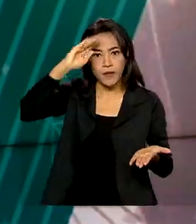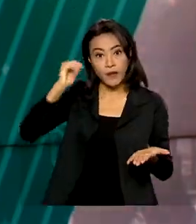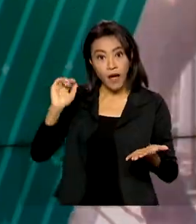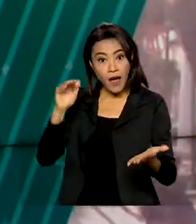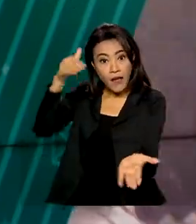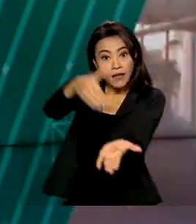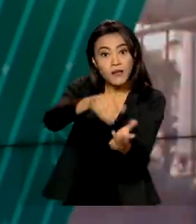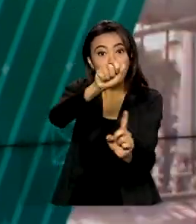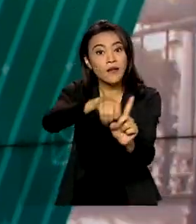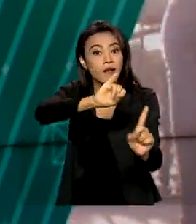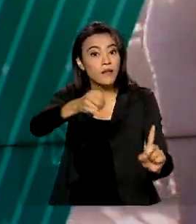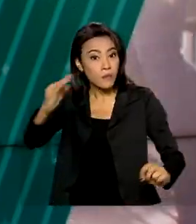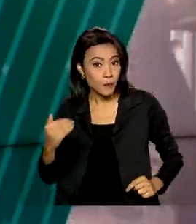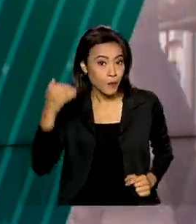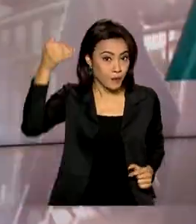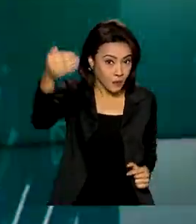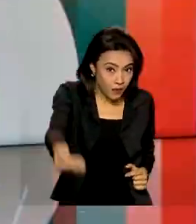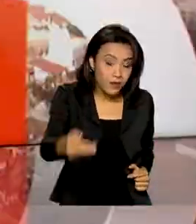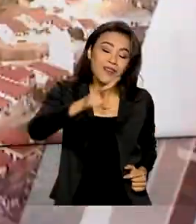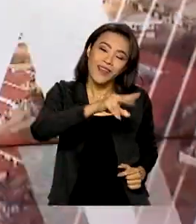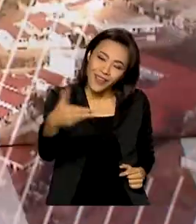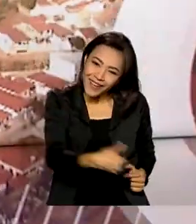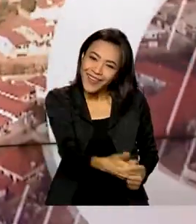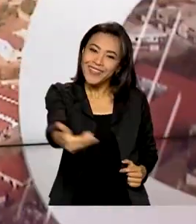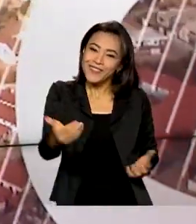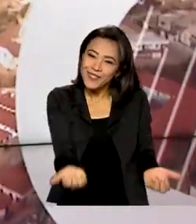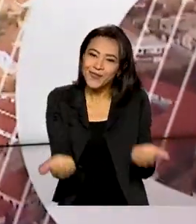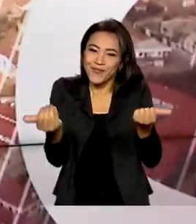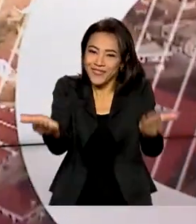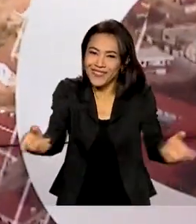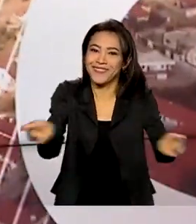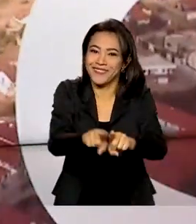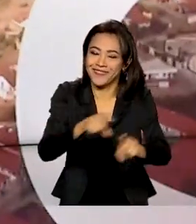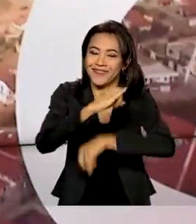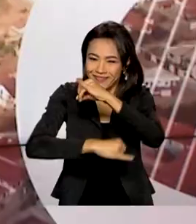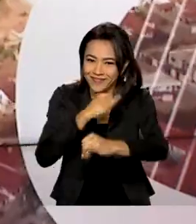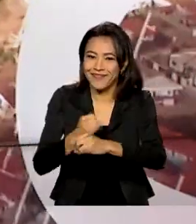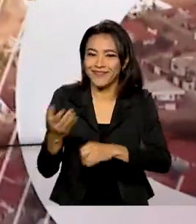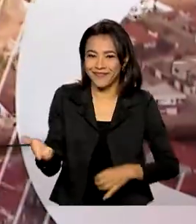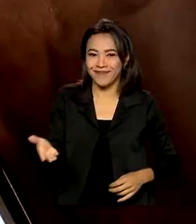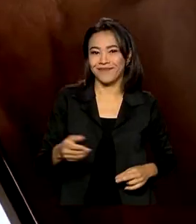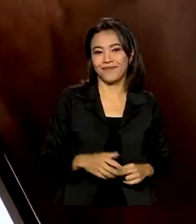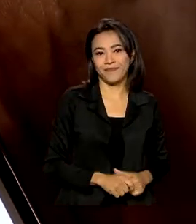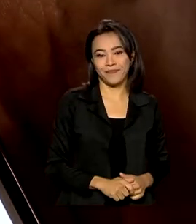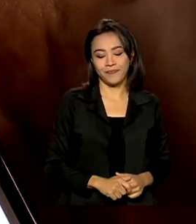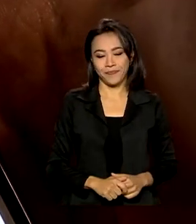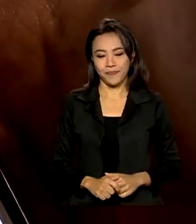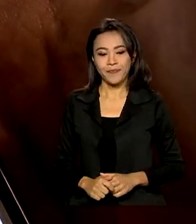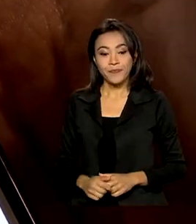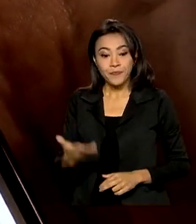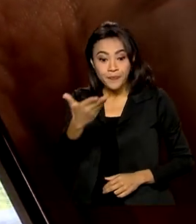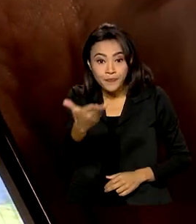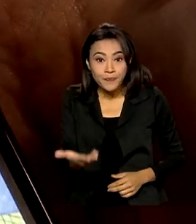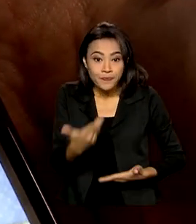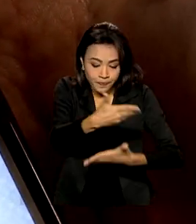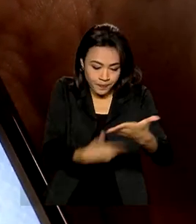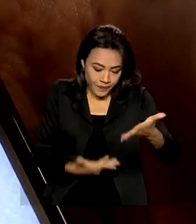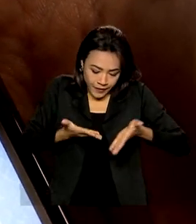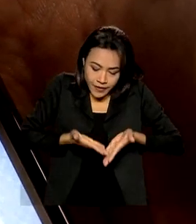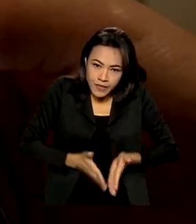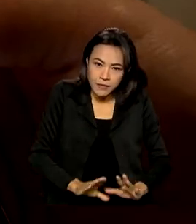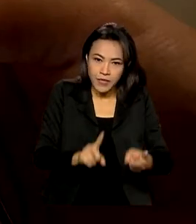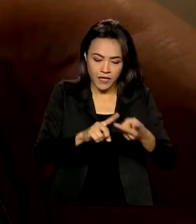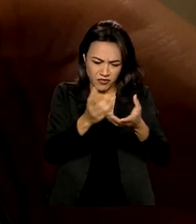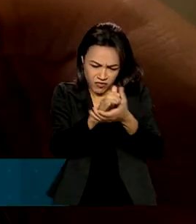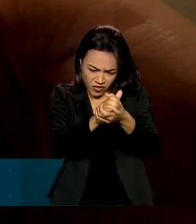que vem, os serviços cartoriais sejam oferecidos também pela internet. Certidão de nascimento,